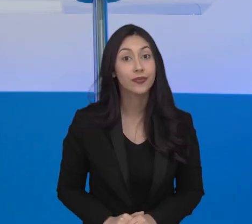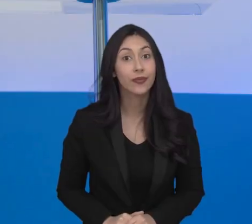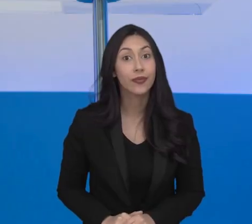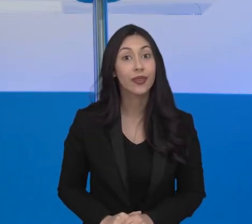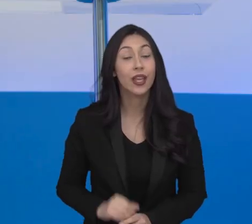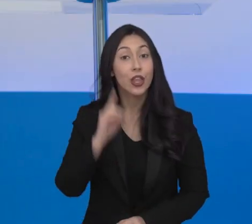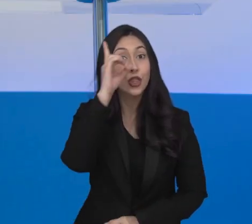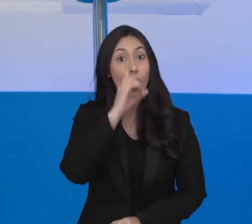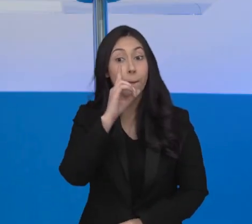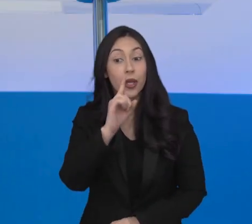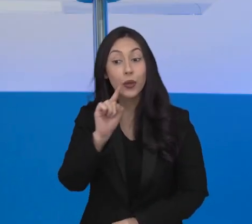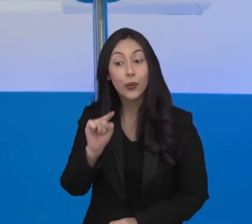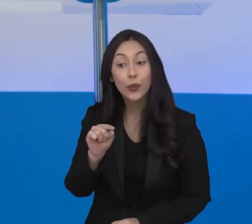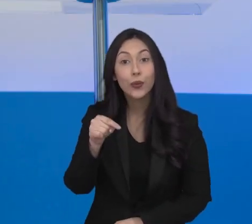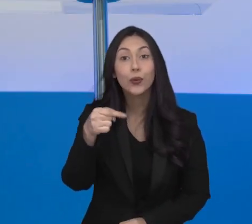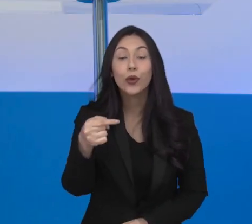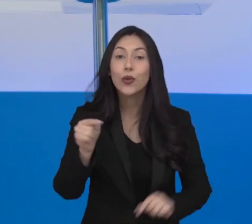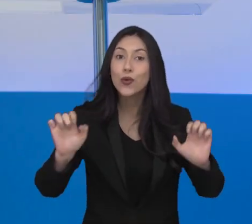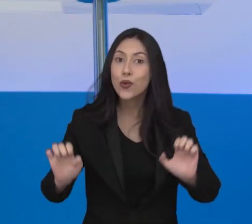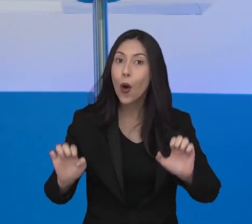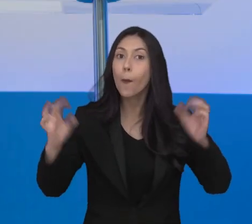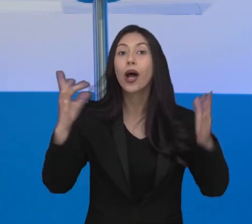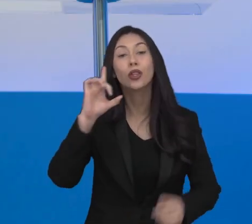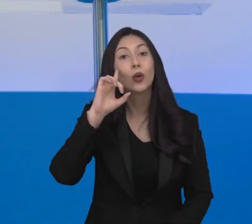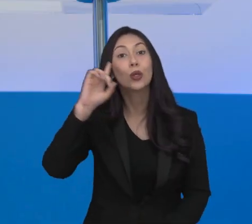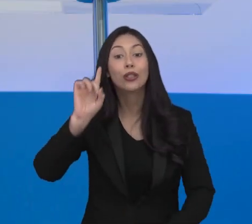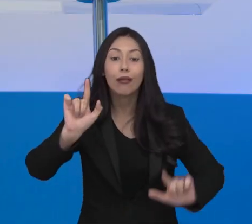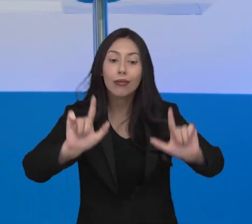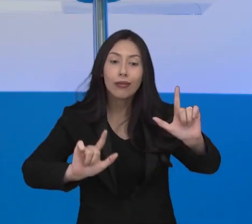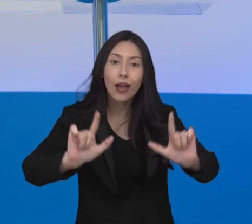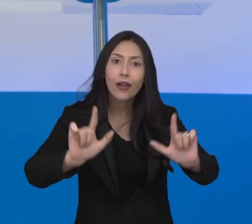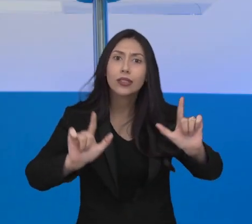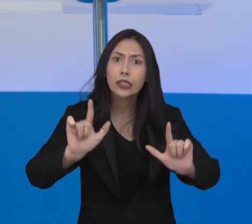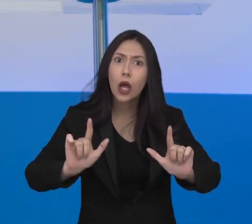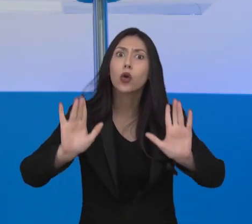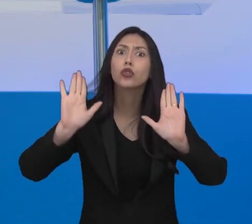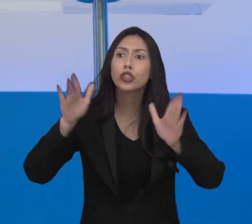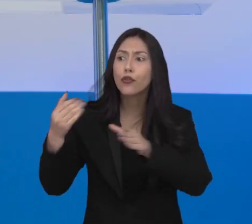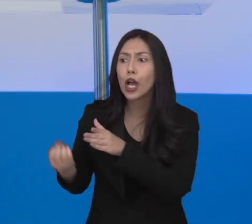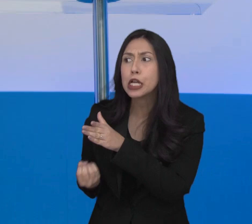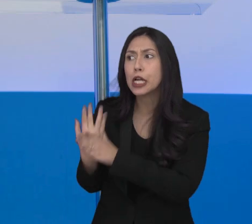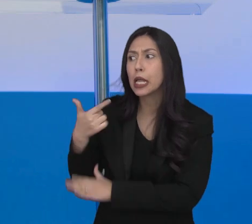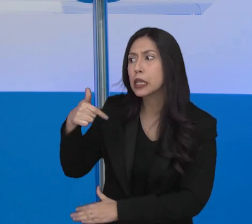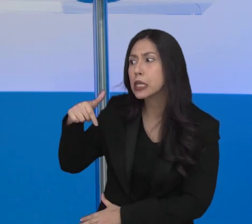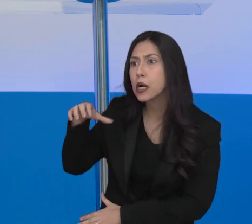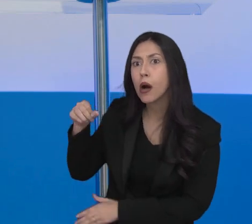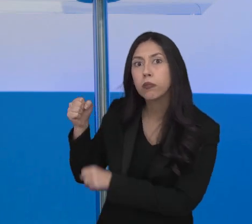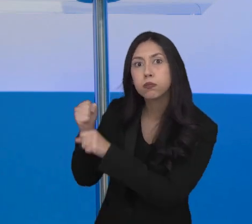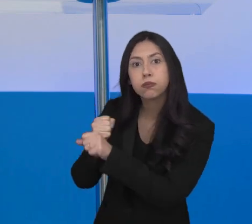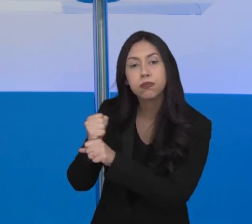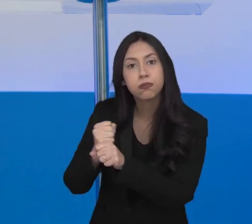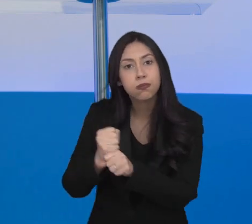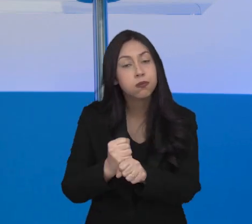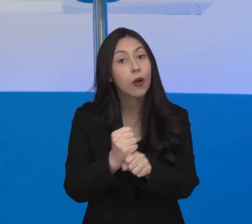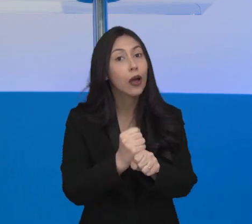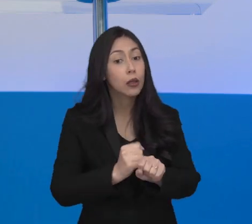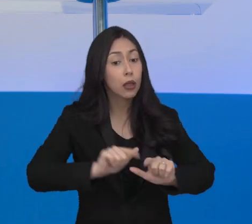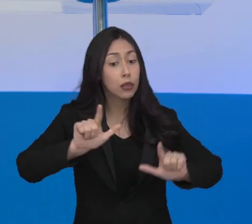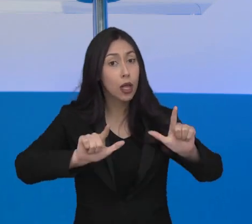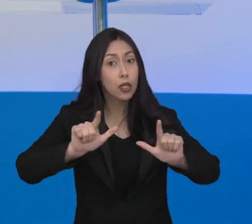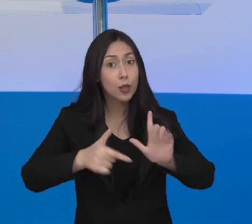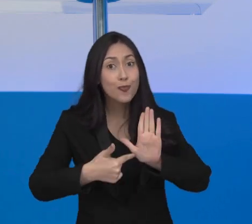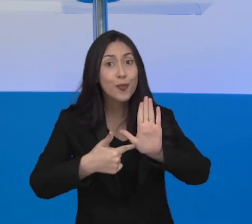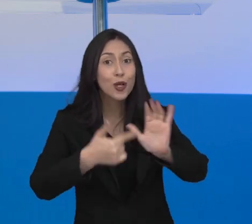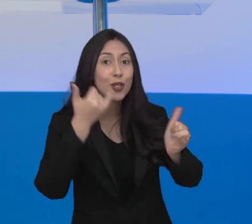E no próximo domingo é comemorado o Dia da Televisão, presente na vida dos brasileiros há mais de 70 anos. A televisão